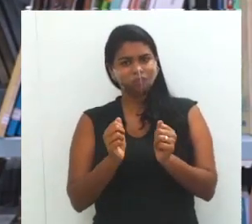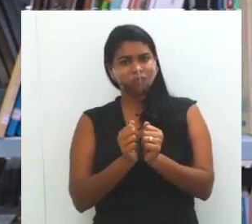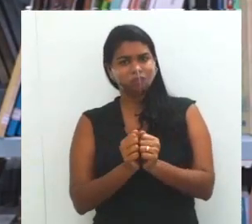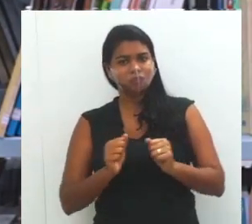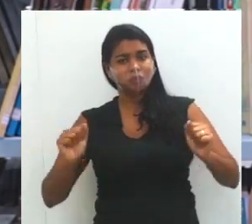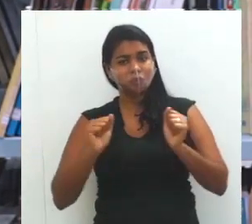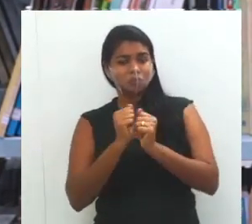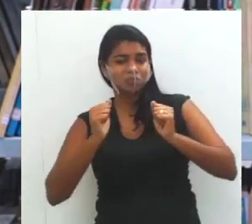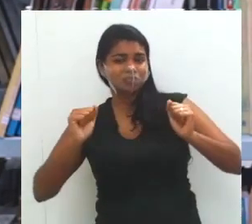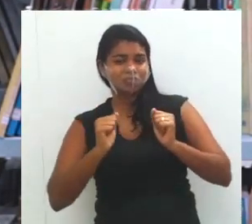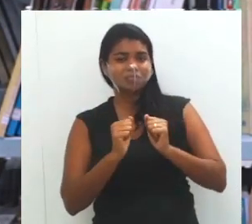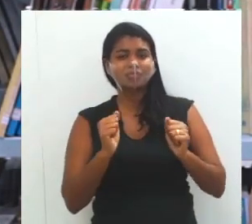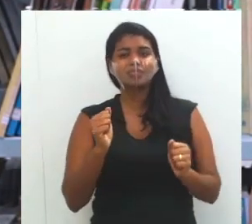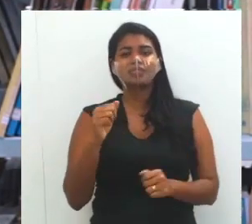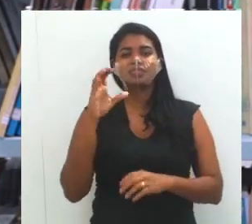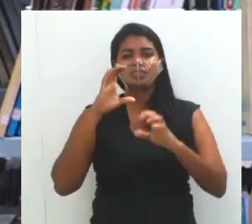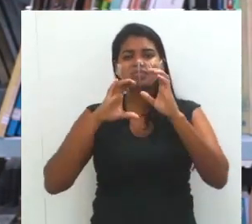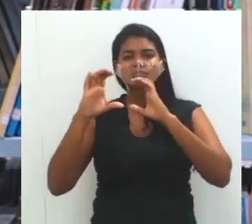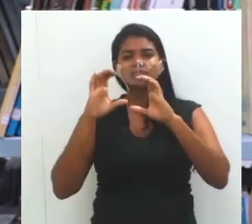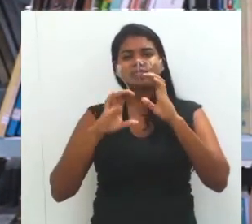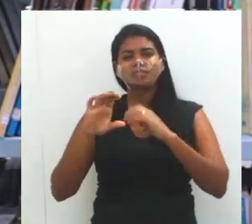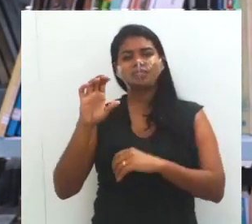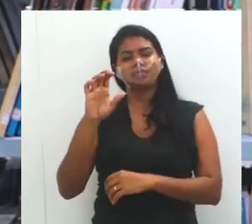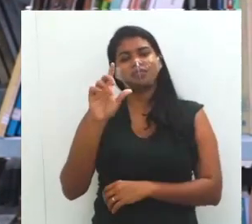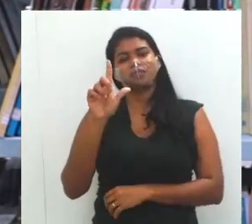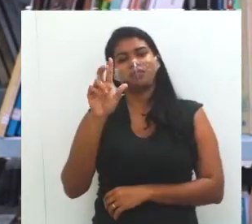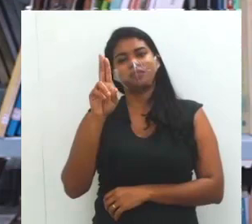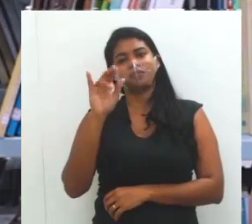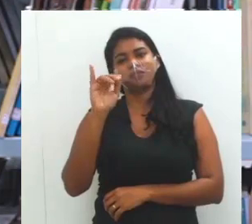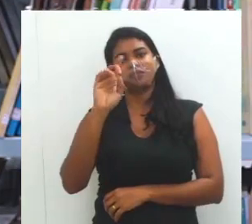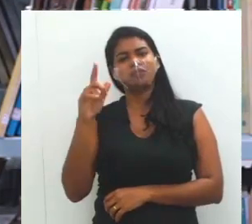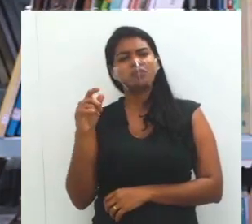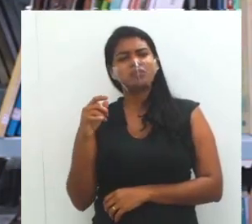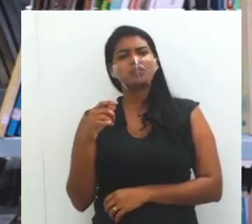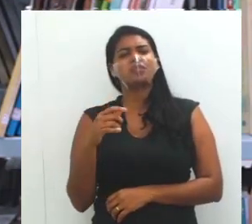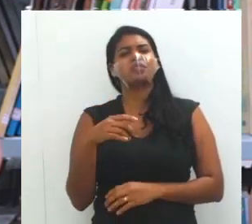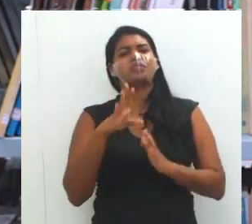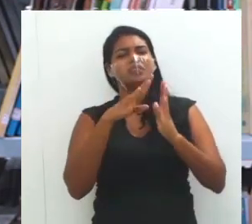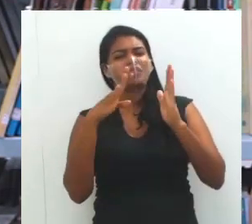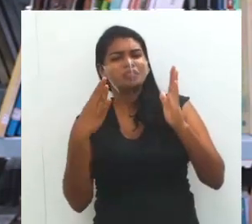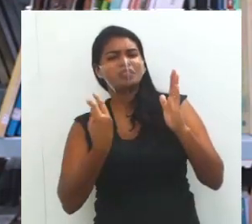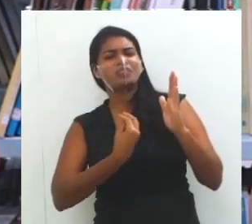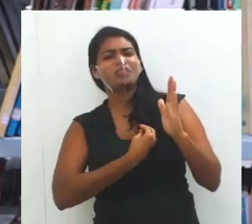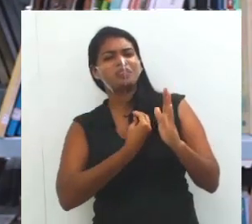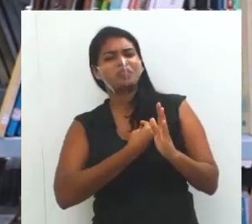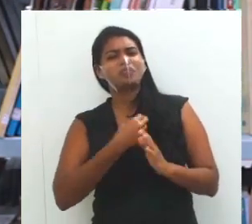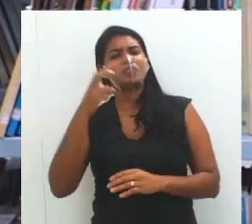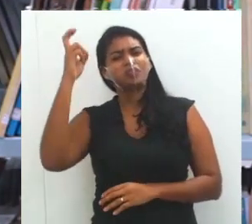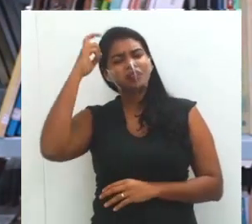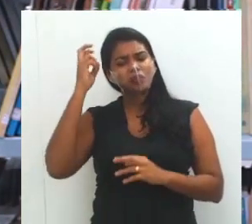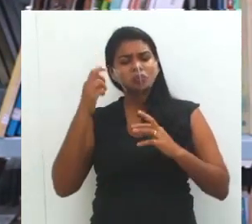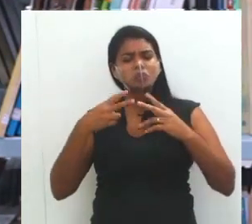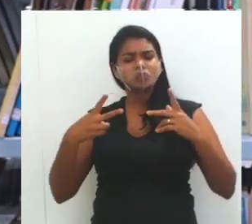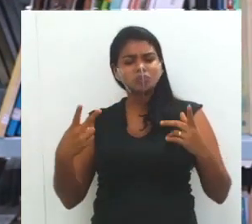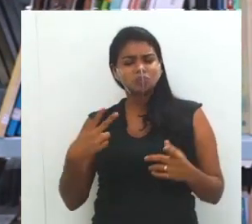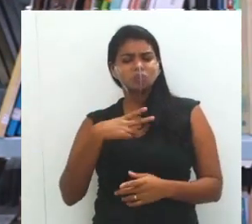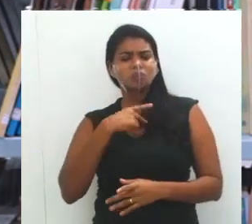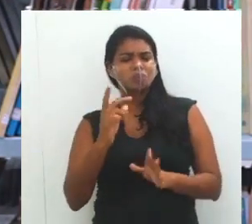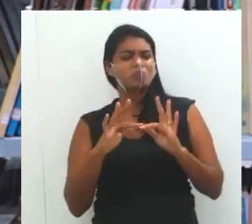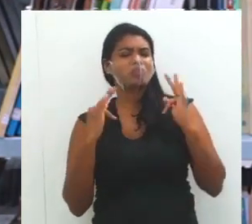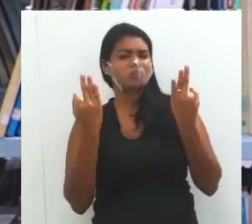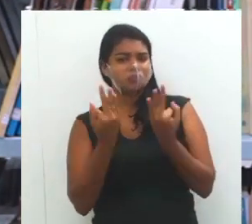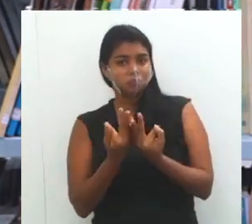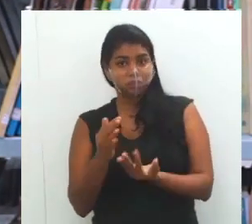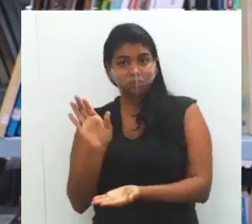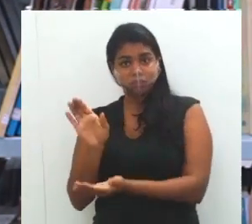Luiz Gonzaga, a saudade de sua terra. Então vamos conhecer um pouco a biografia, vida, obra, as origens